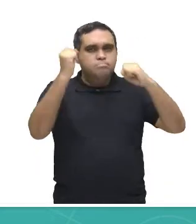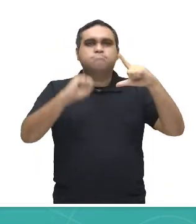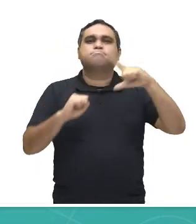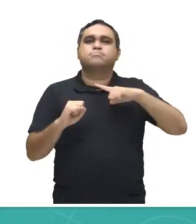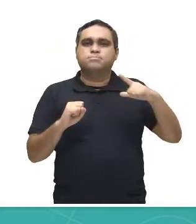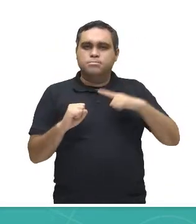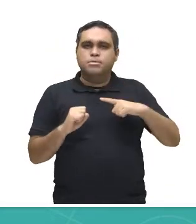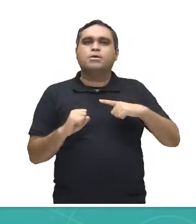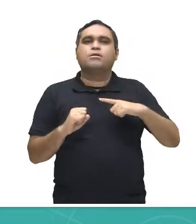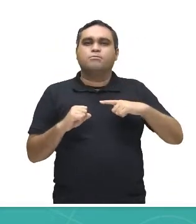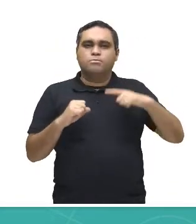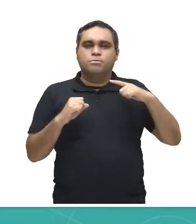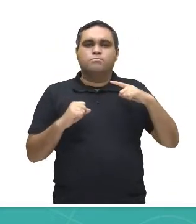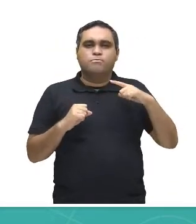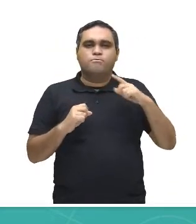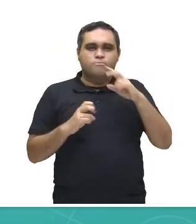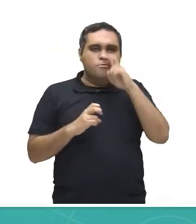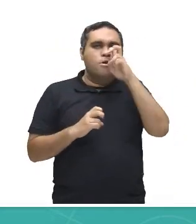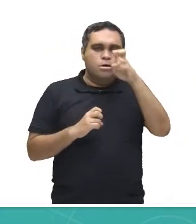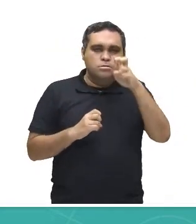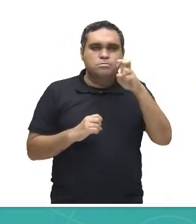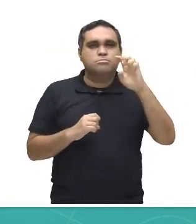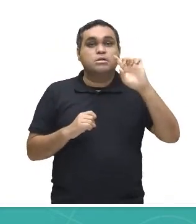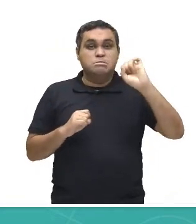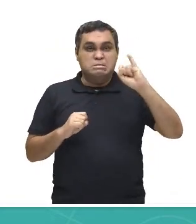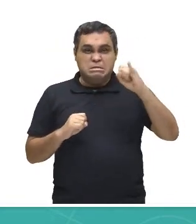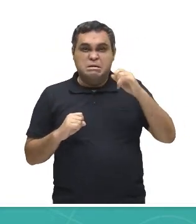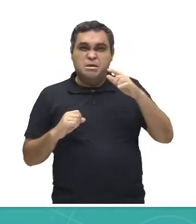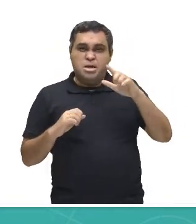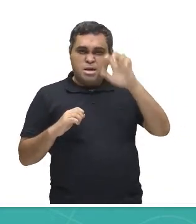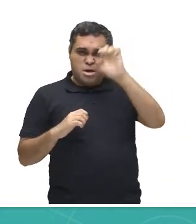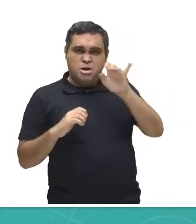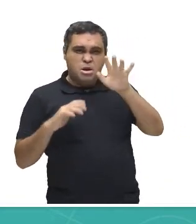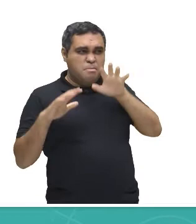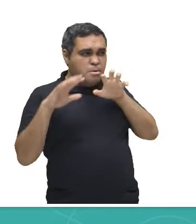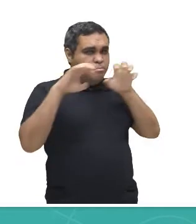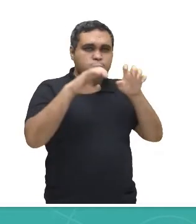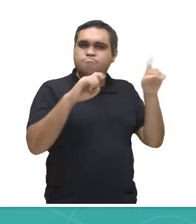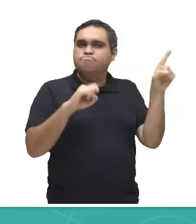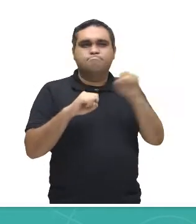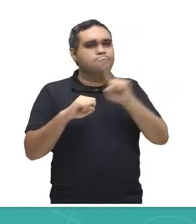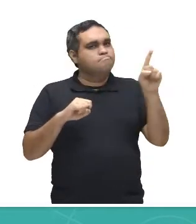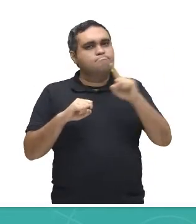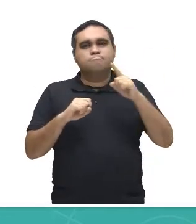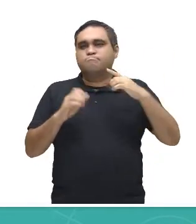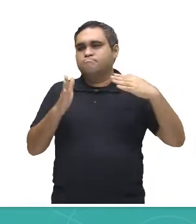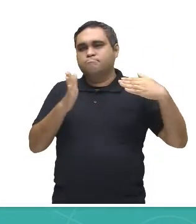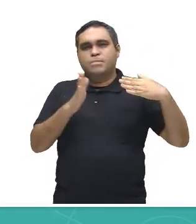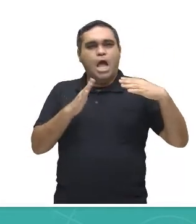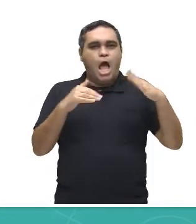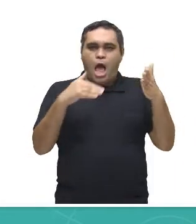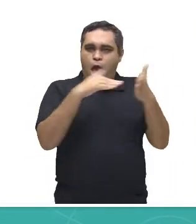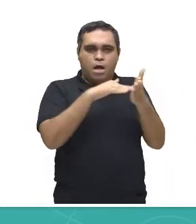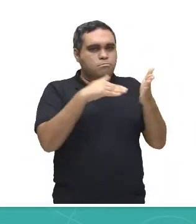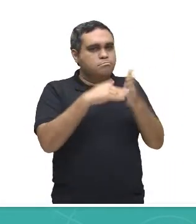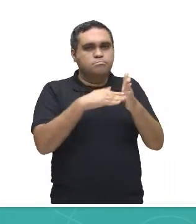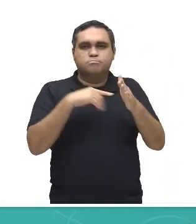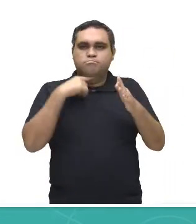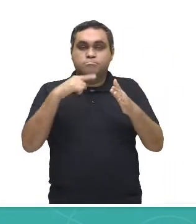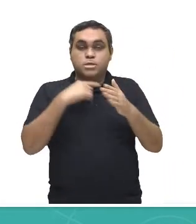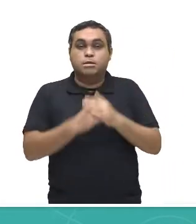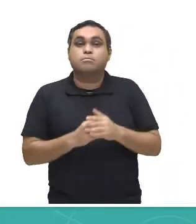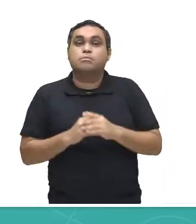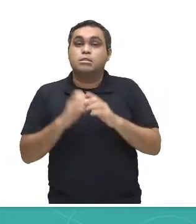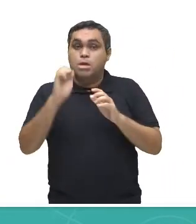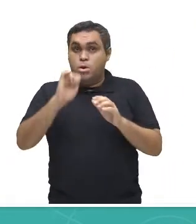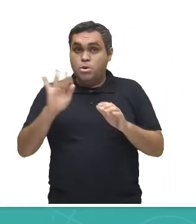eles vão mostrar a sua força e vão impedir que essa divisão aconteça aqui no nosso continente, certinho? A gente vai verificar agora os